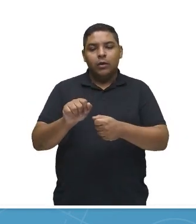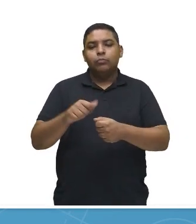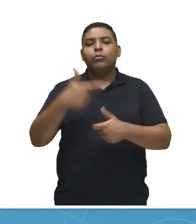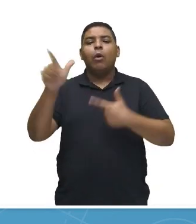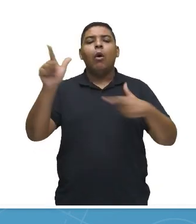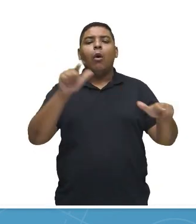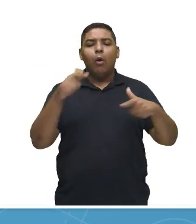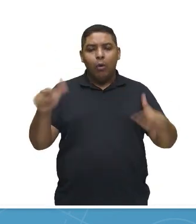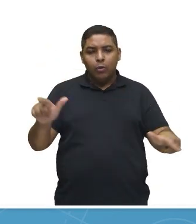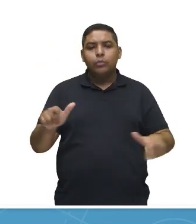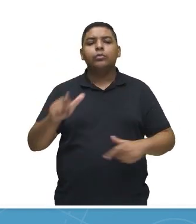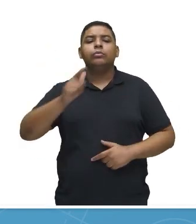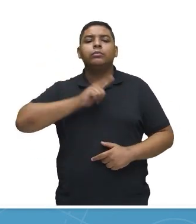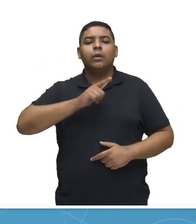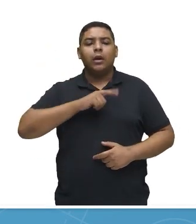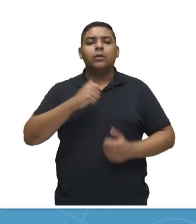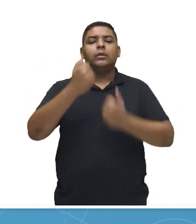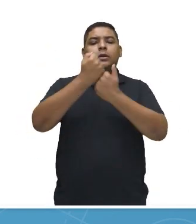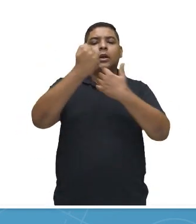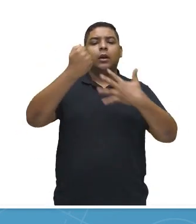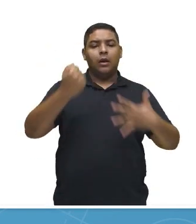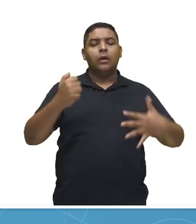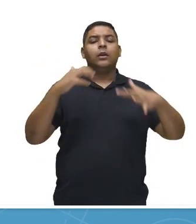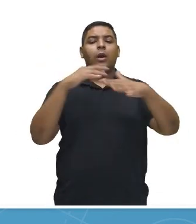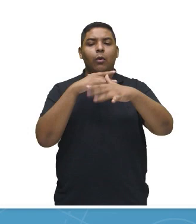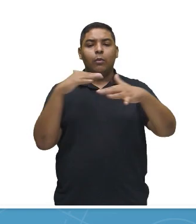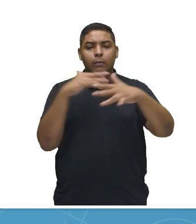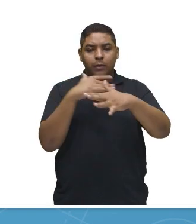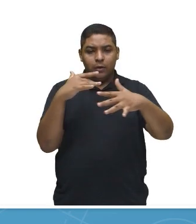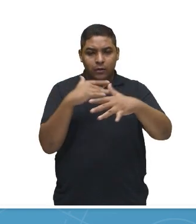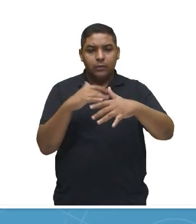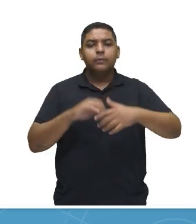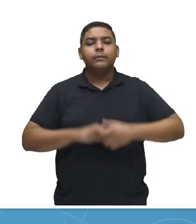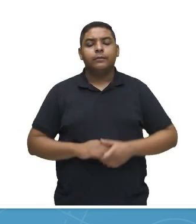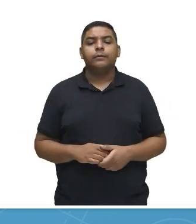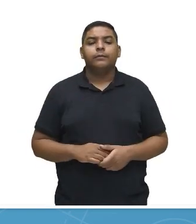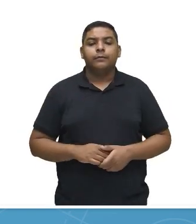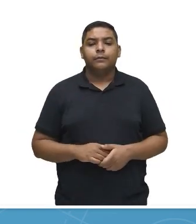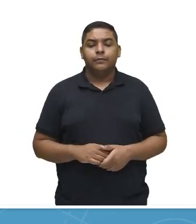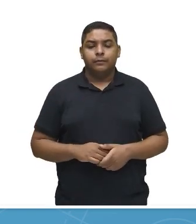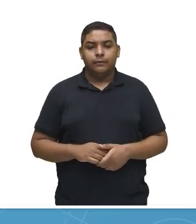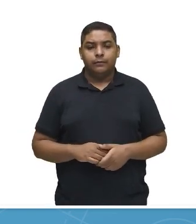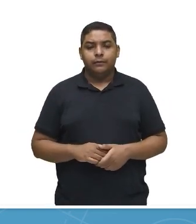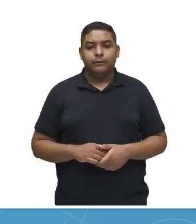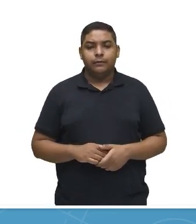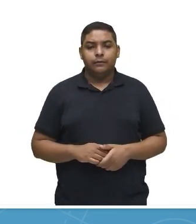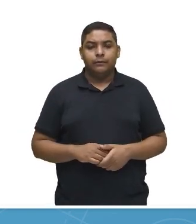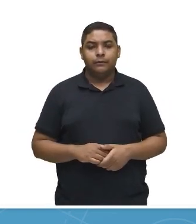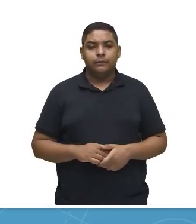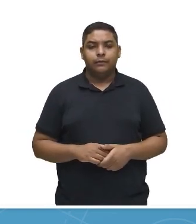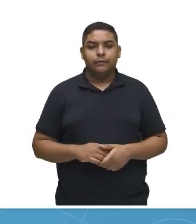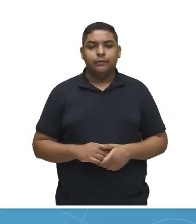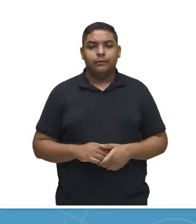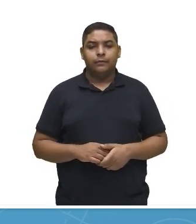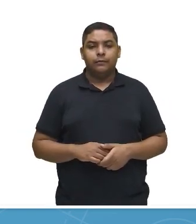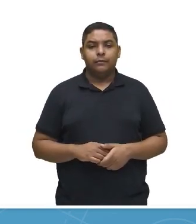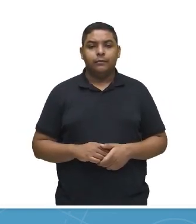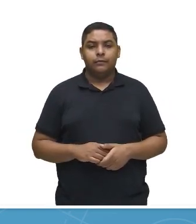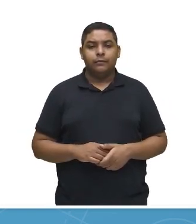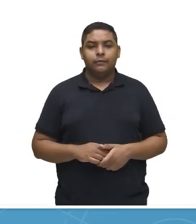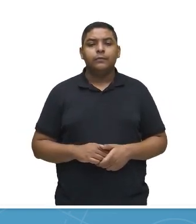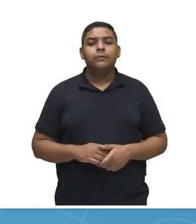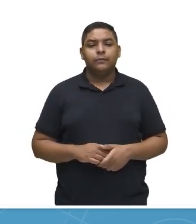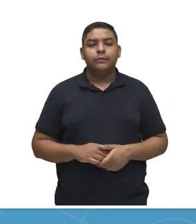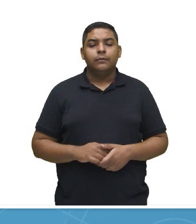que difere as cidades globais de demais espaços que compõem a hierarquia urbana é: letra A, a concentração das sedes das